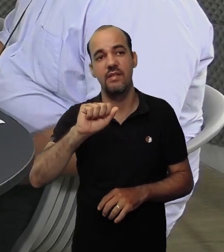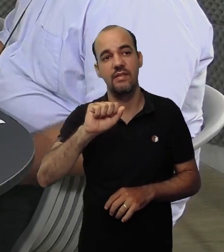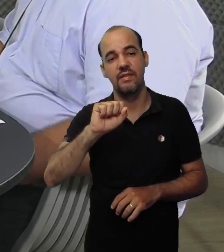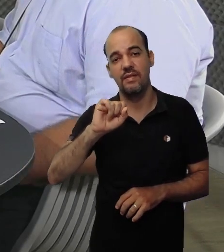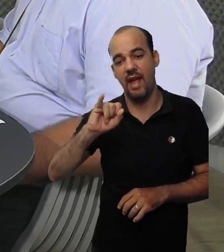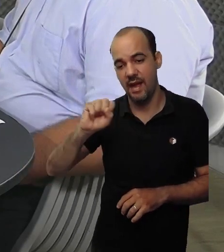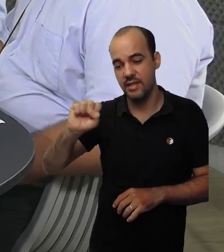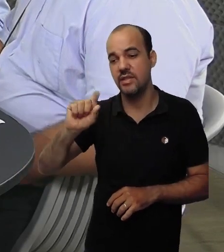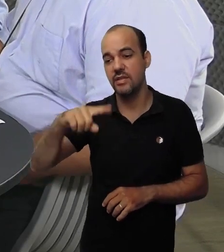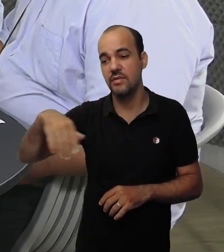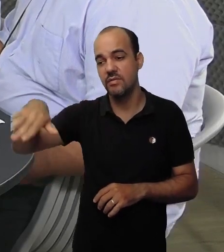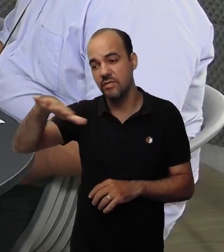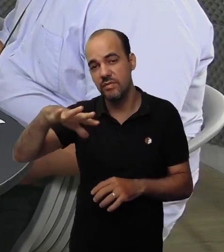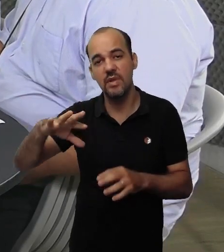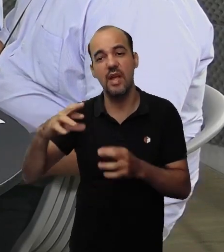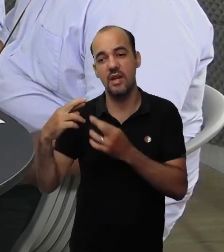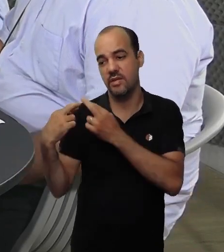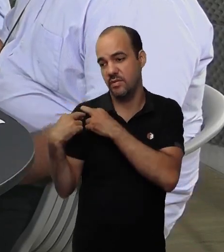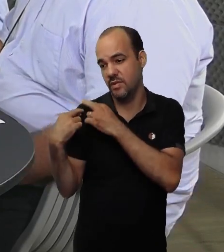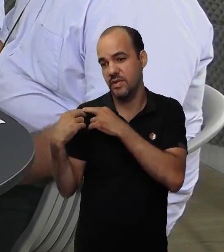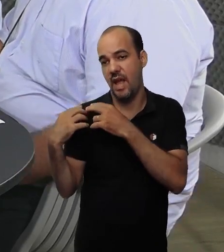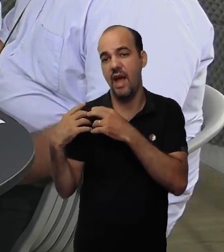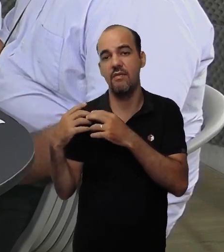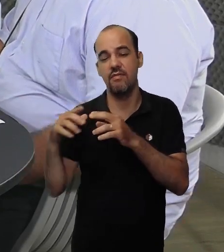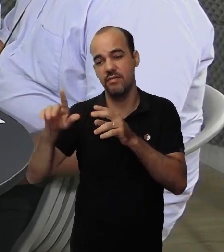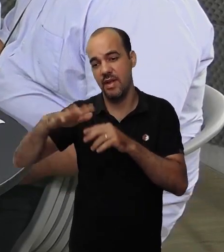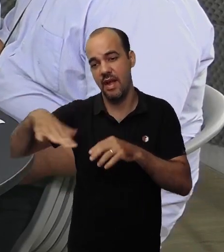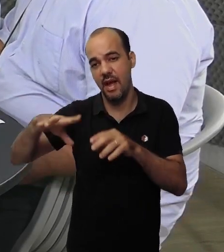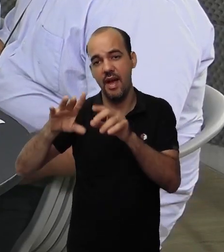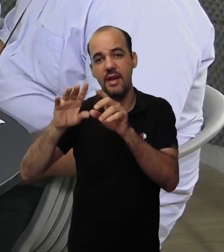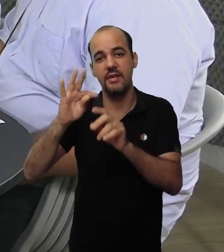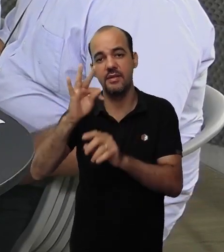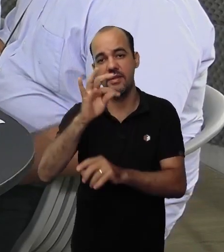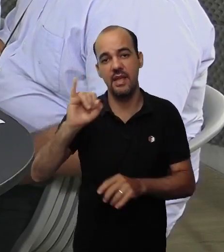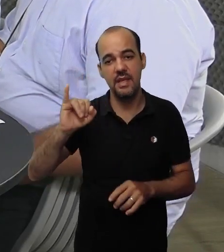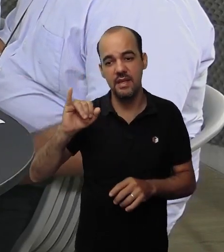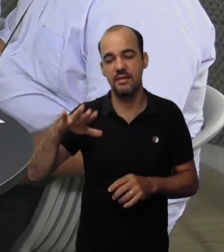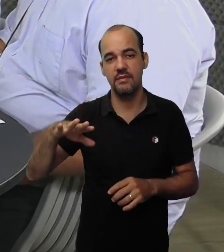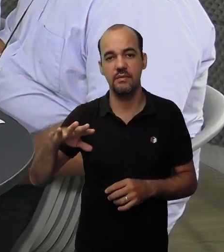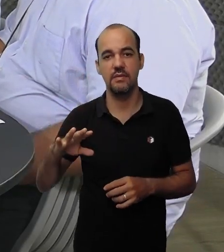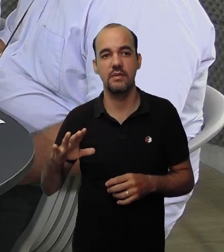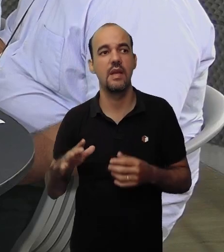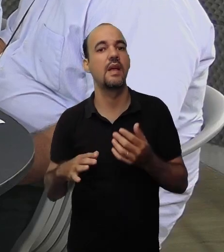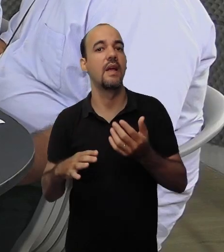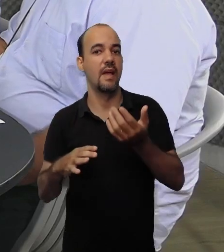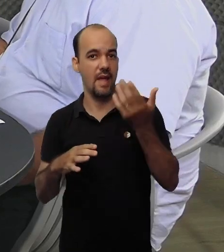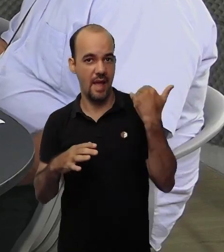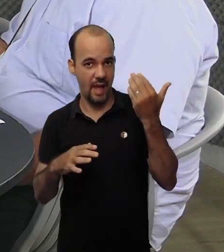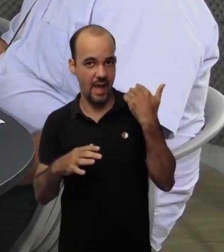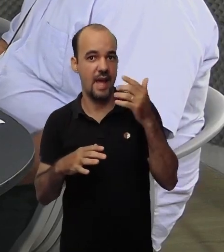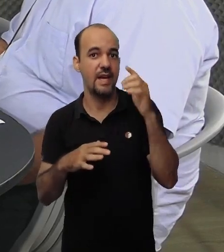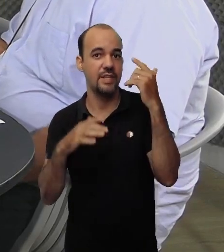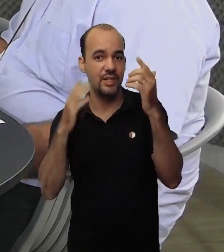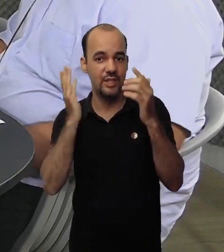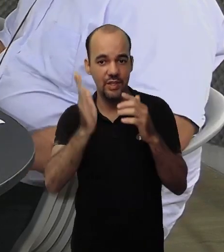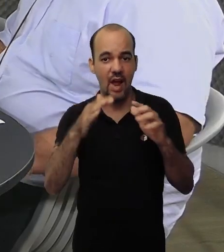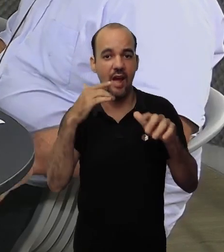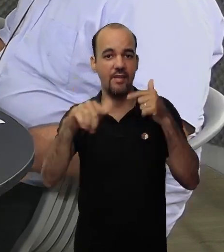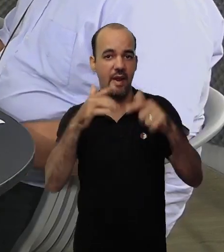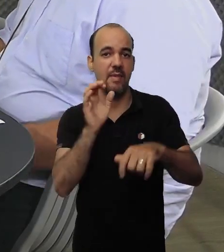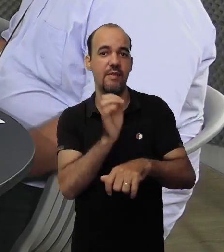é esse poder de transformação que a gente hoje tem. A Lana foi estagiária nossa, né? Isso. A Lana não tá mais porque acabou o período